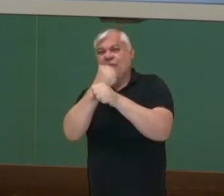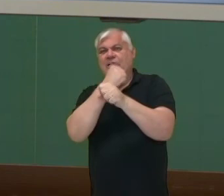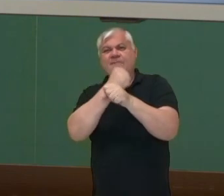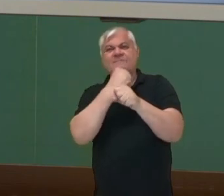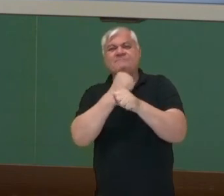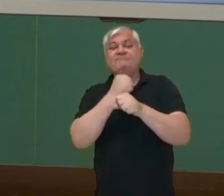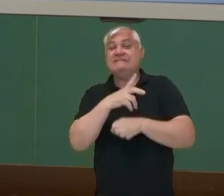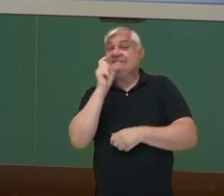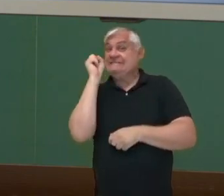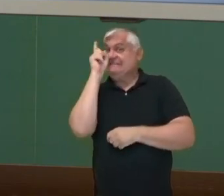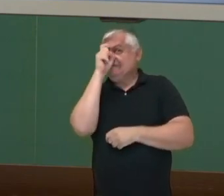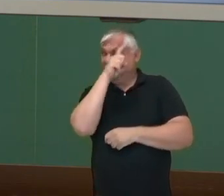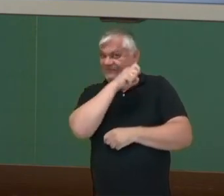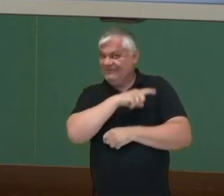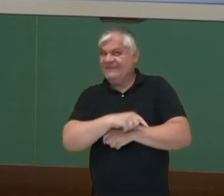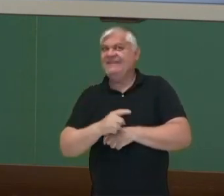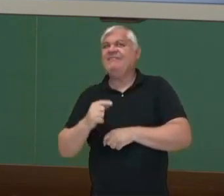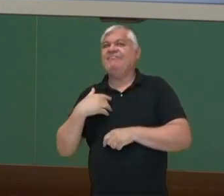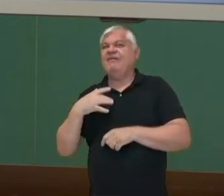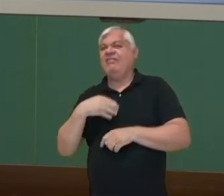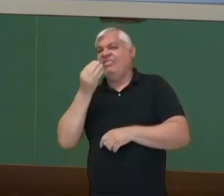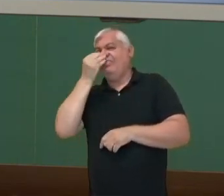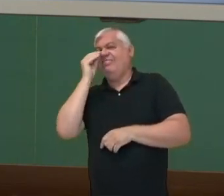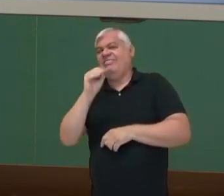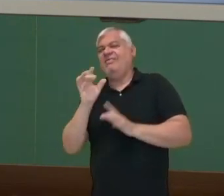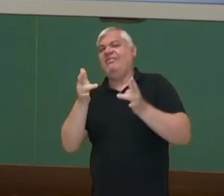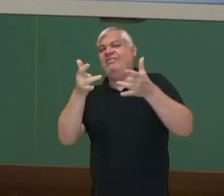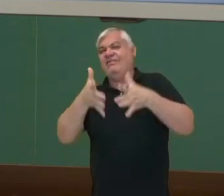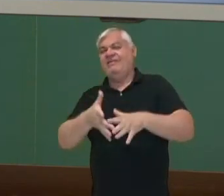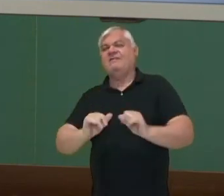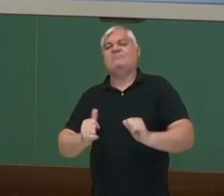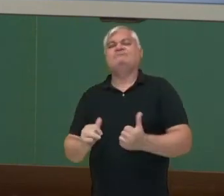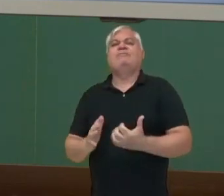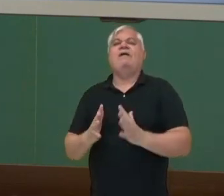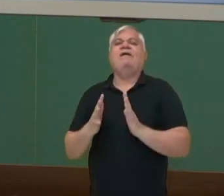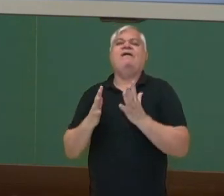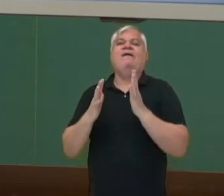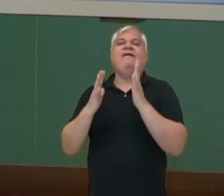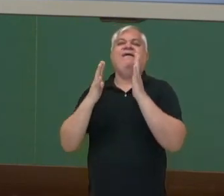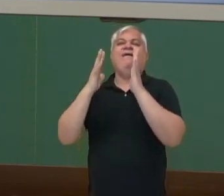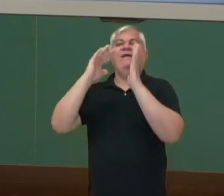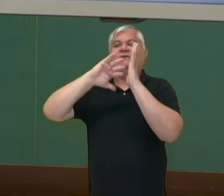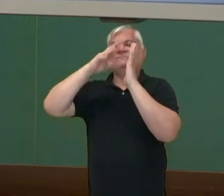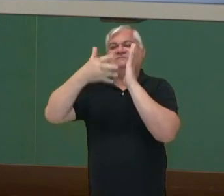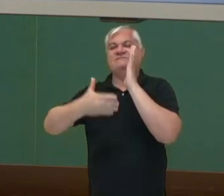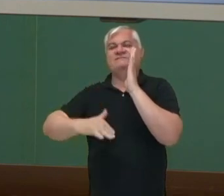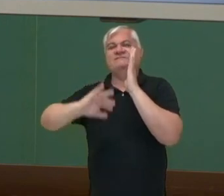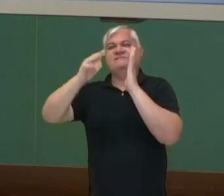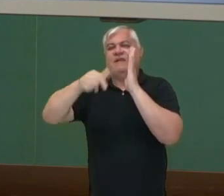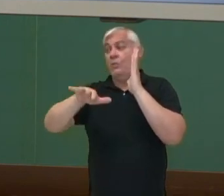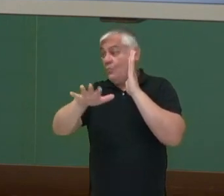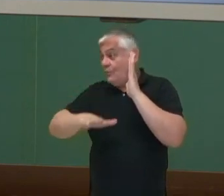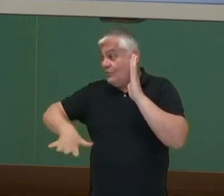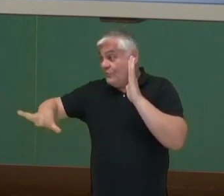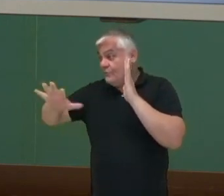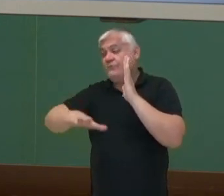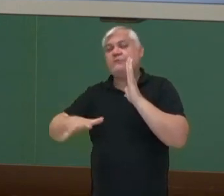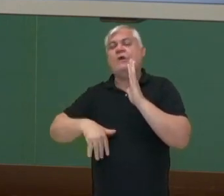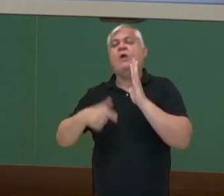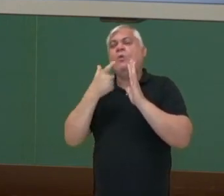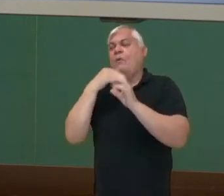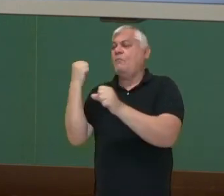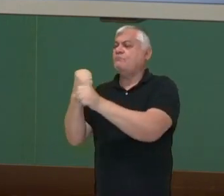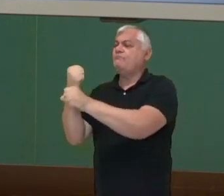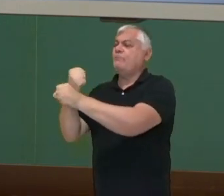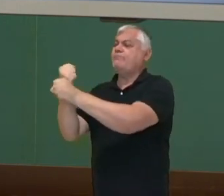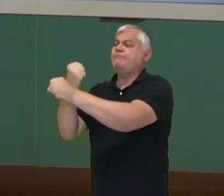áreas que é muito difícil a população humana ocupar, né? Tendo outras áreas mais planas, essas áreas de serras